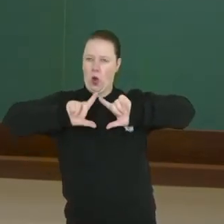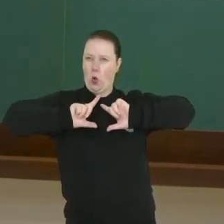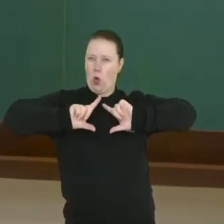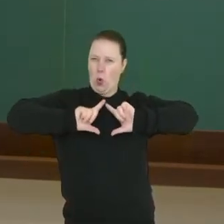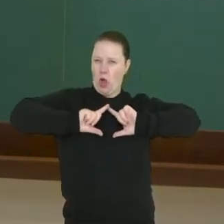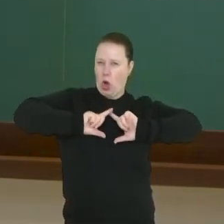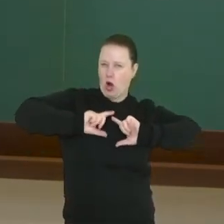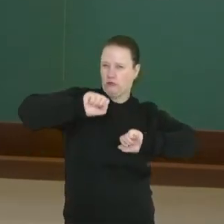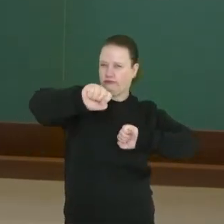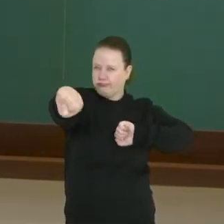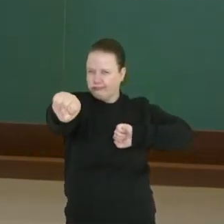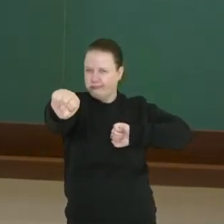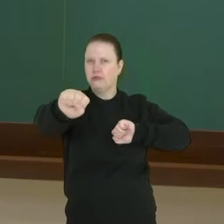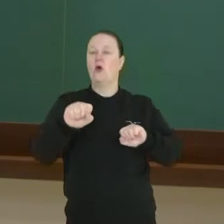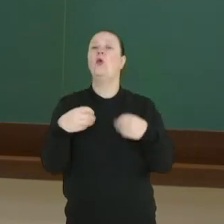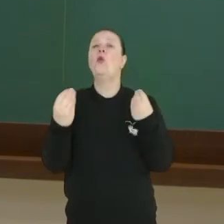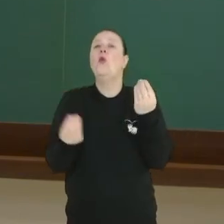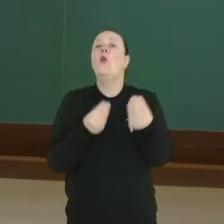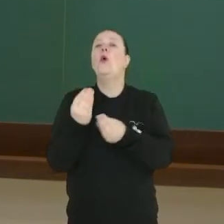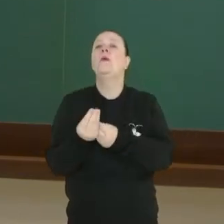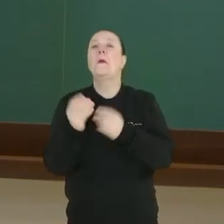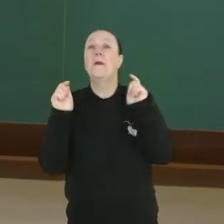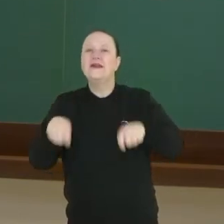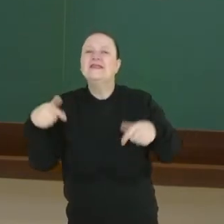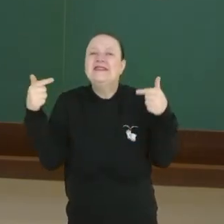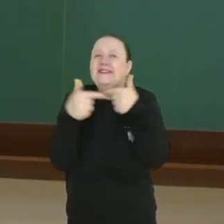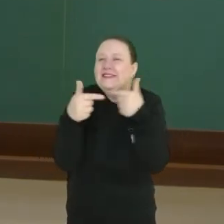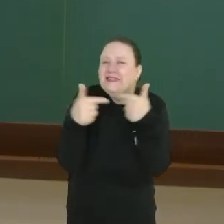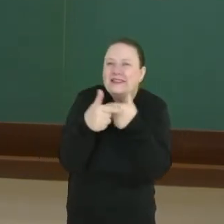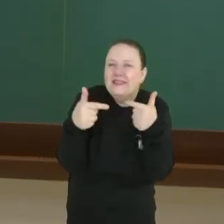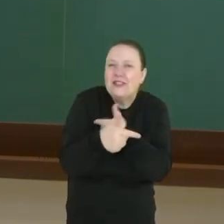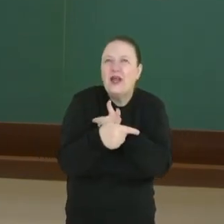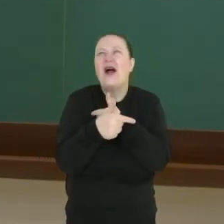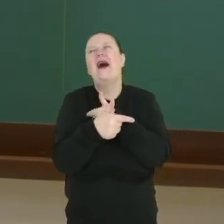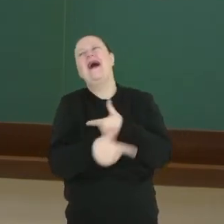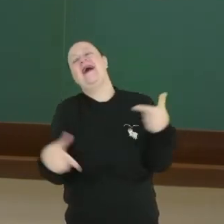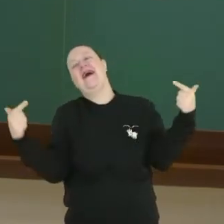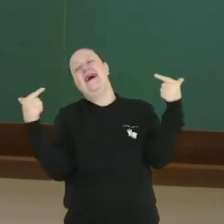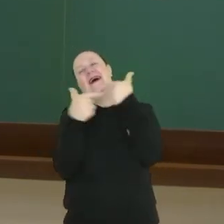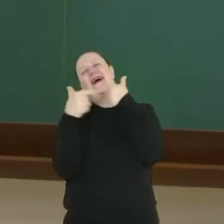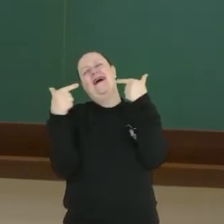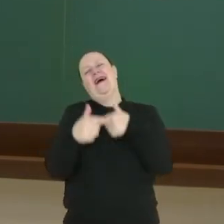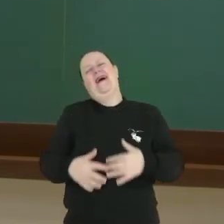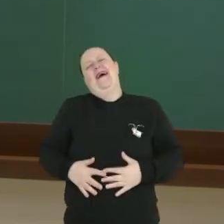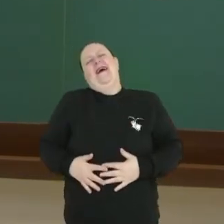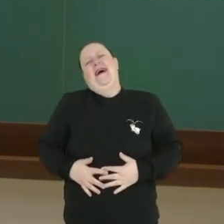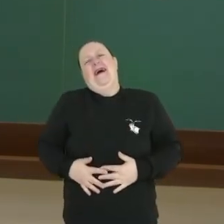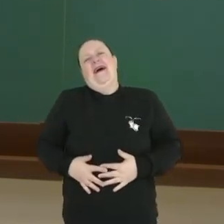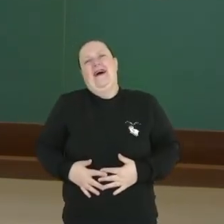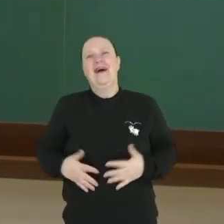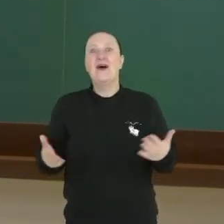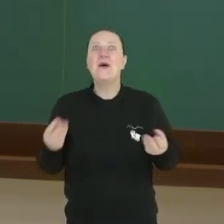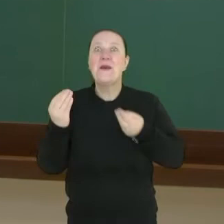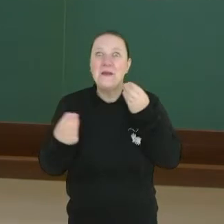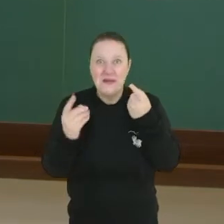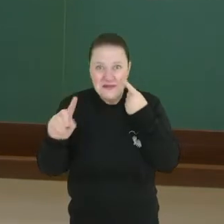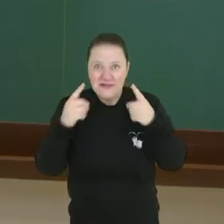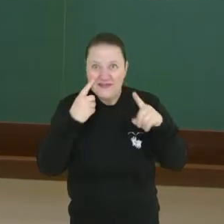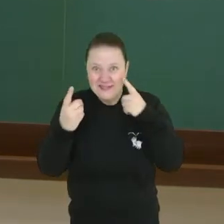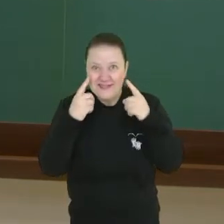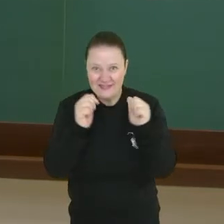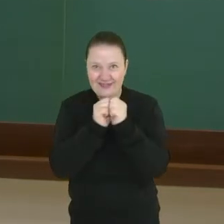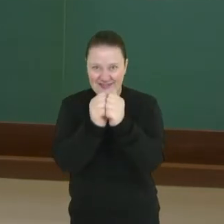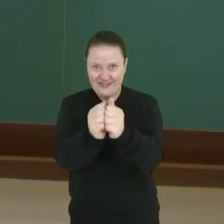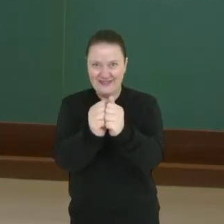com algumas situações um pouquinho engraçadas ou muito engraçadas? Vamos descobrir juntos?